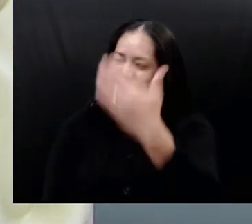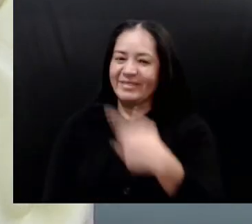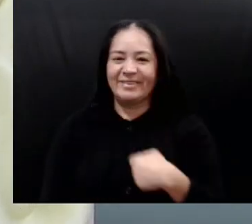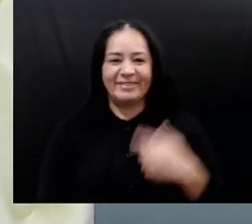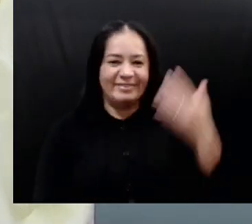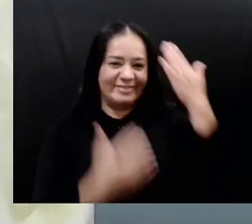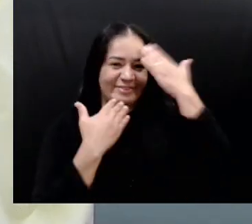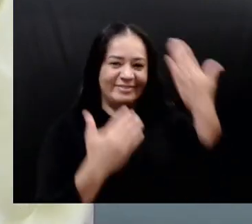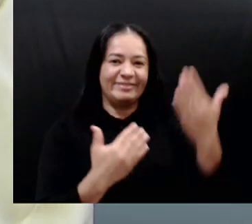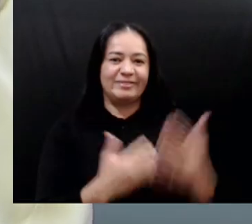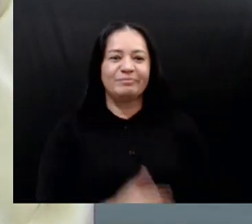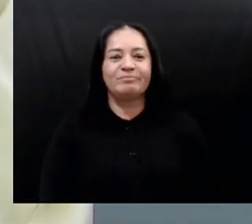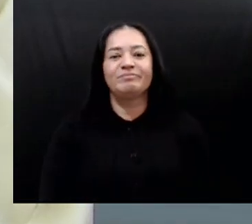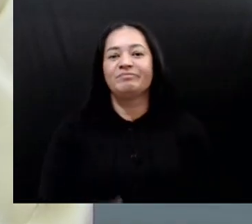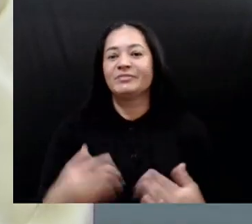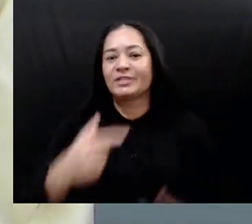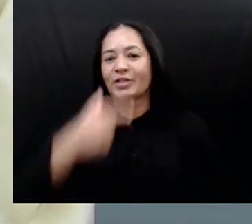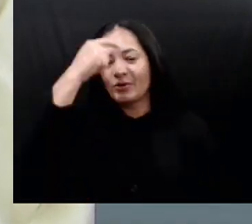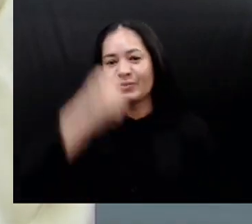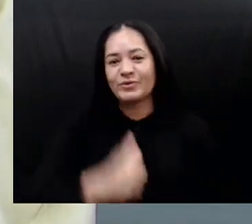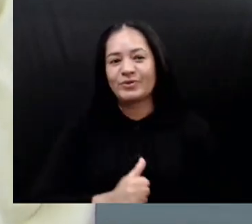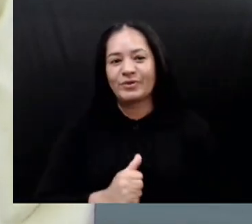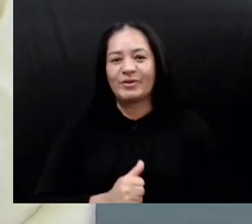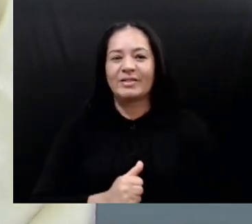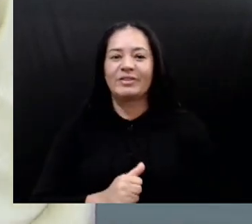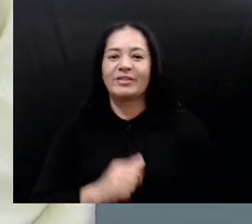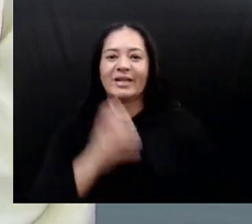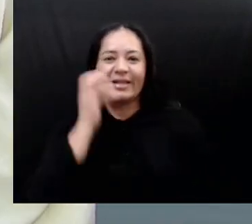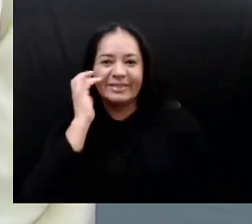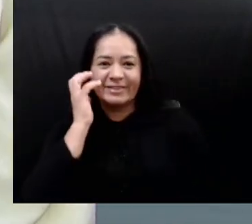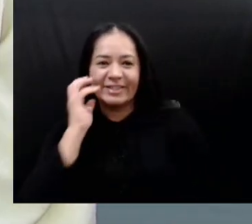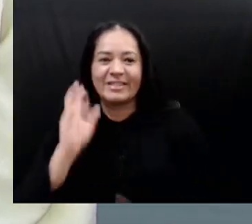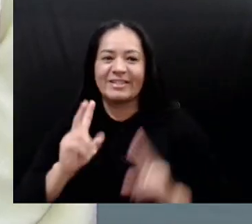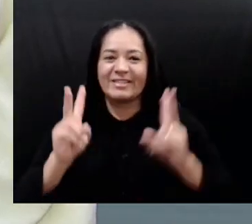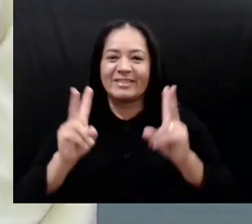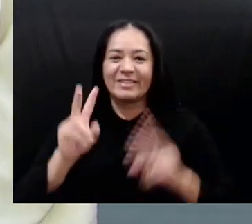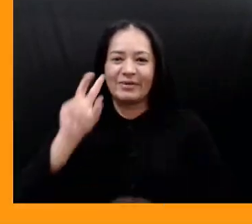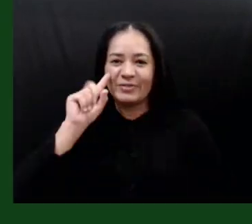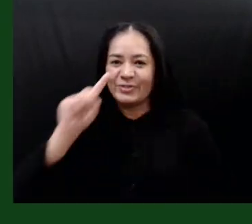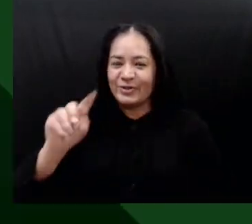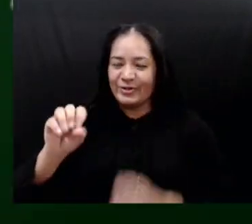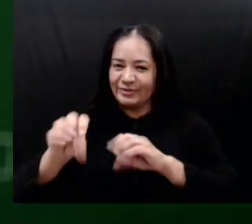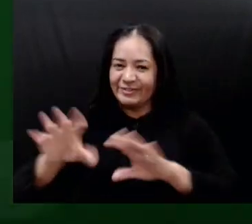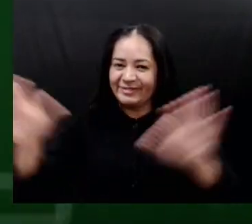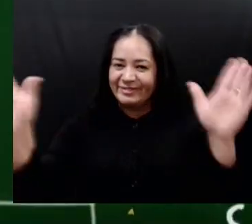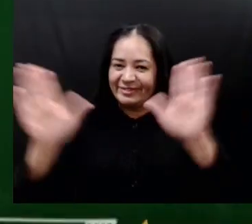pessoal, eu sou o André Aranha e você já sabe, né? Tô sempre de olho na educação. Tchau!